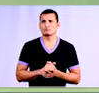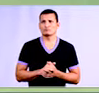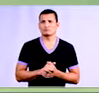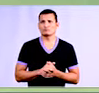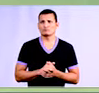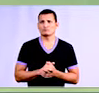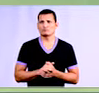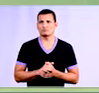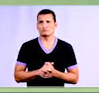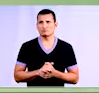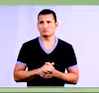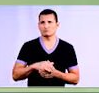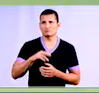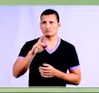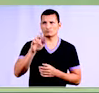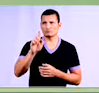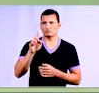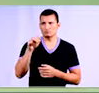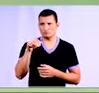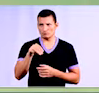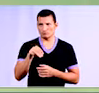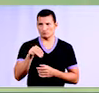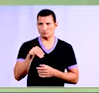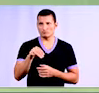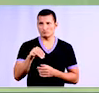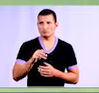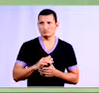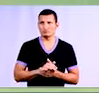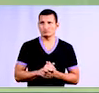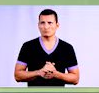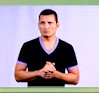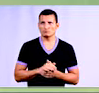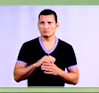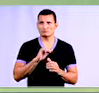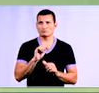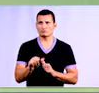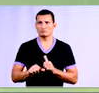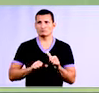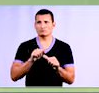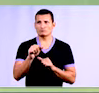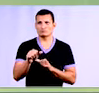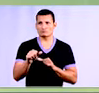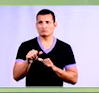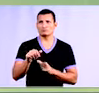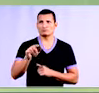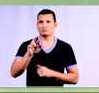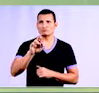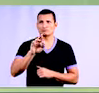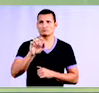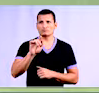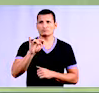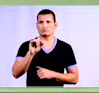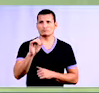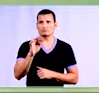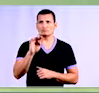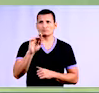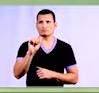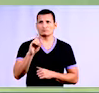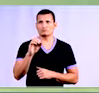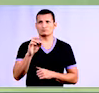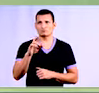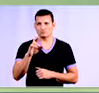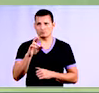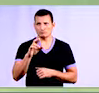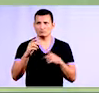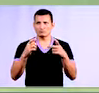a unidade de gerenciamento de memória, a UGM, atualiza um registrador com endereço físico. Olha aqui o que o senhor